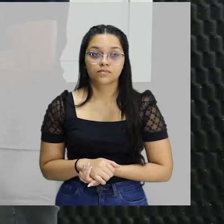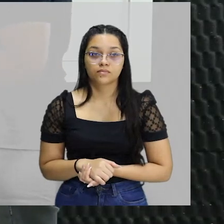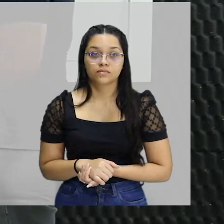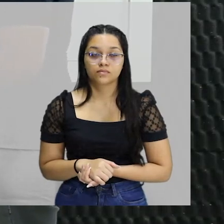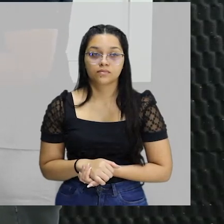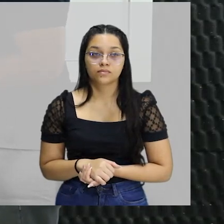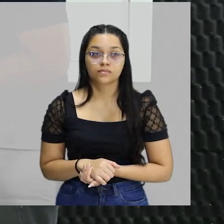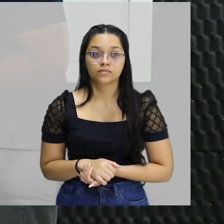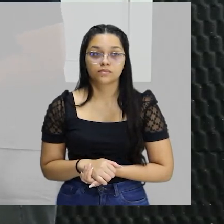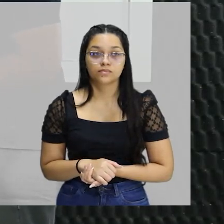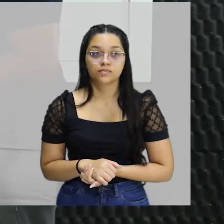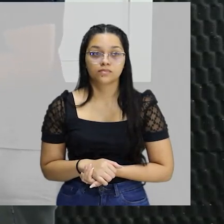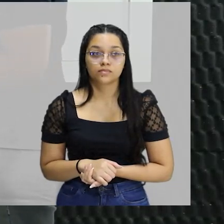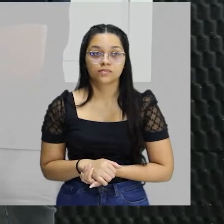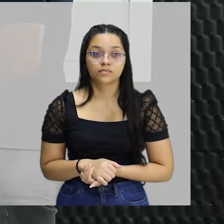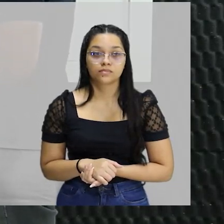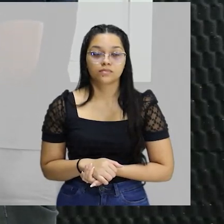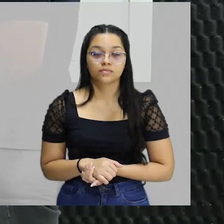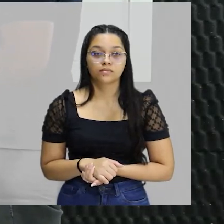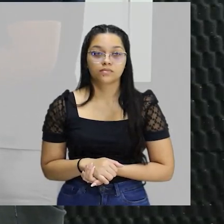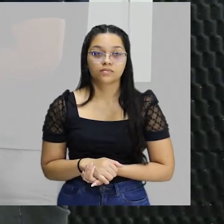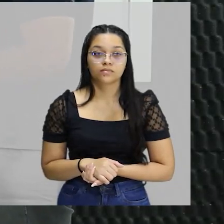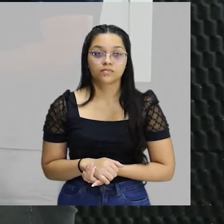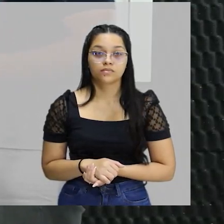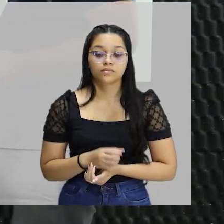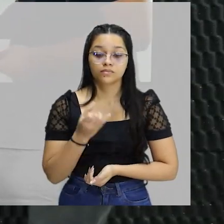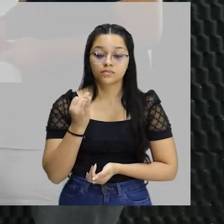Tá ok? Se eu trouxer para cá,